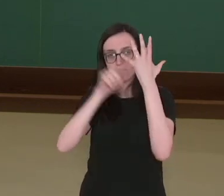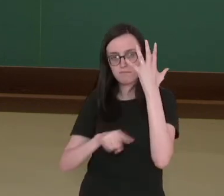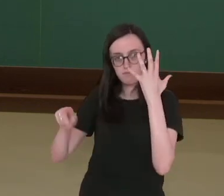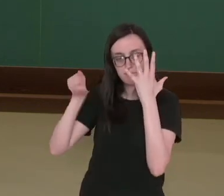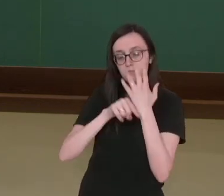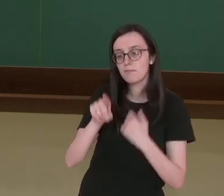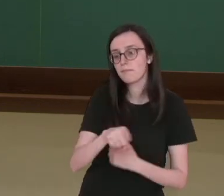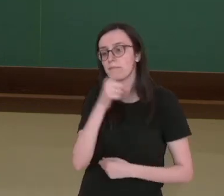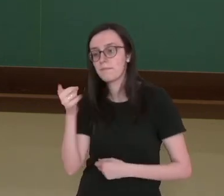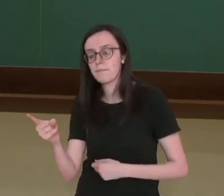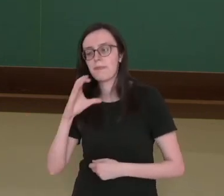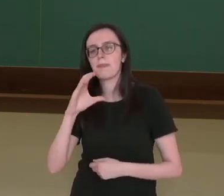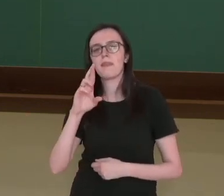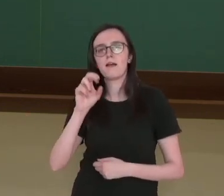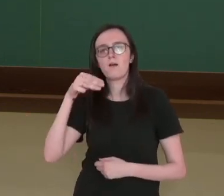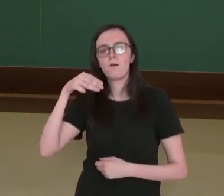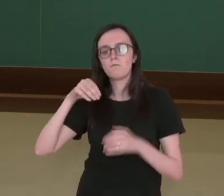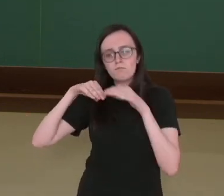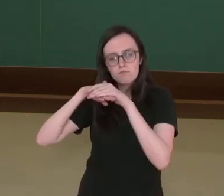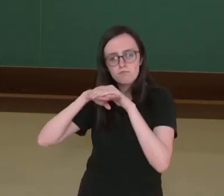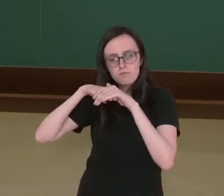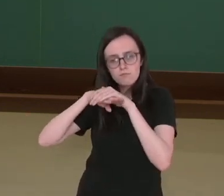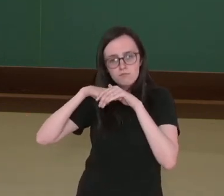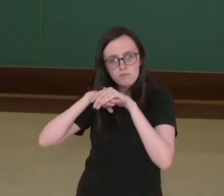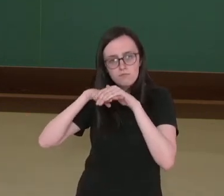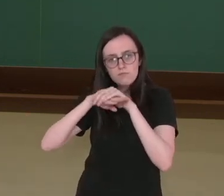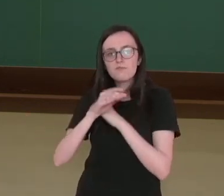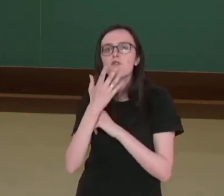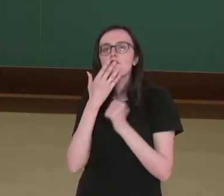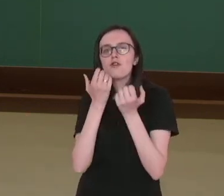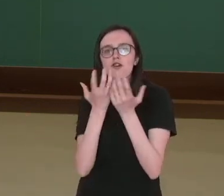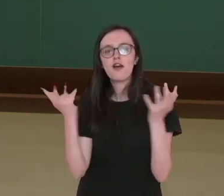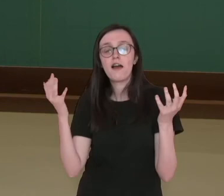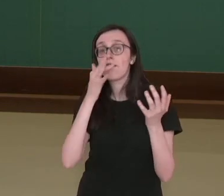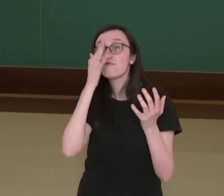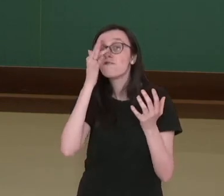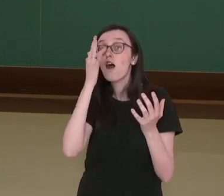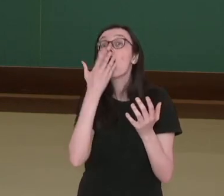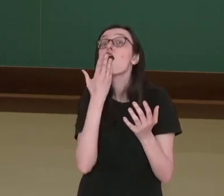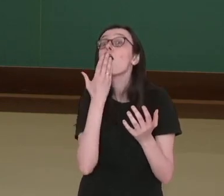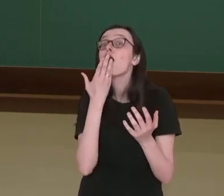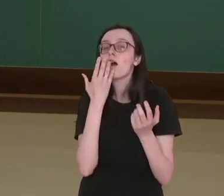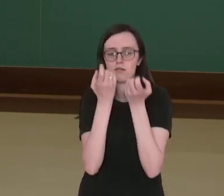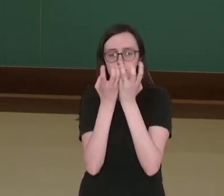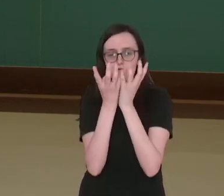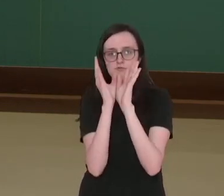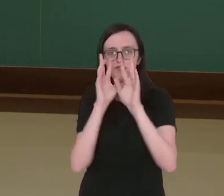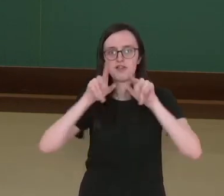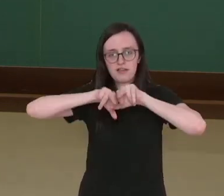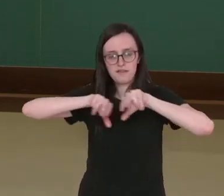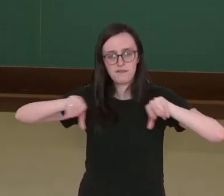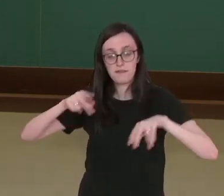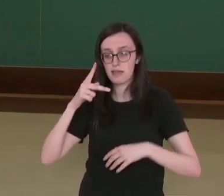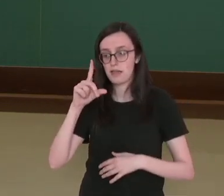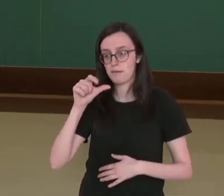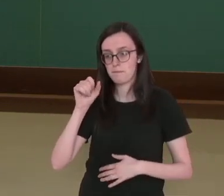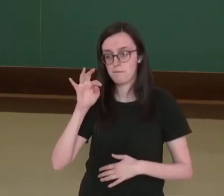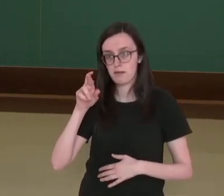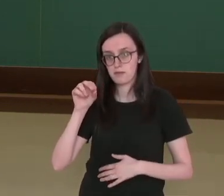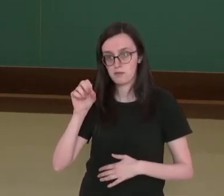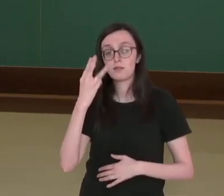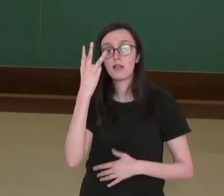os cromoplastos armazenam pigmentos e dão cor às pétalas. Então, a importância do plasto é que